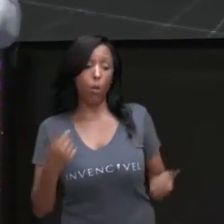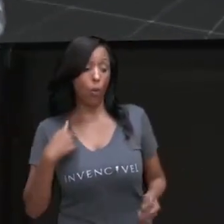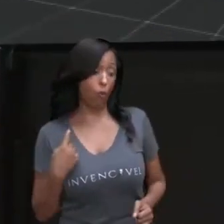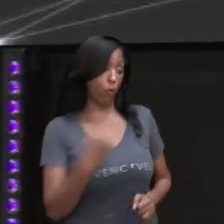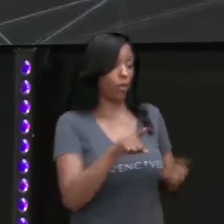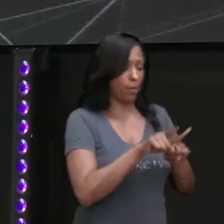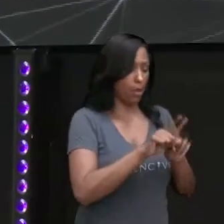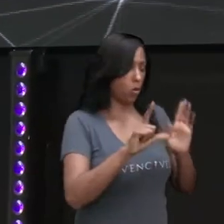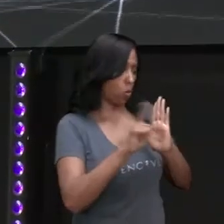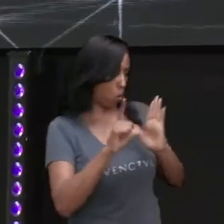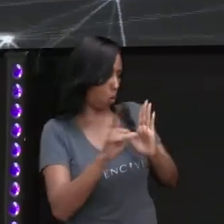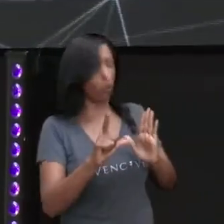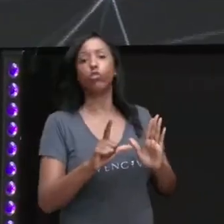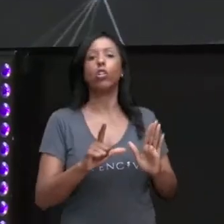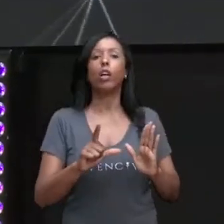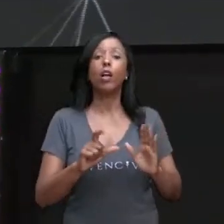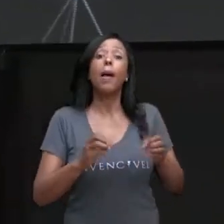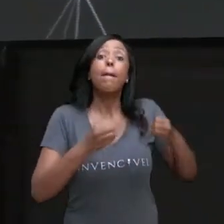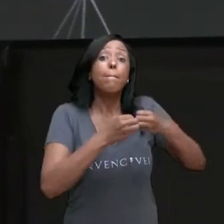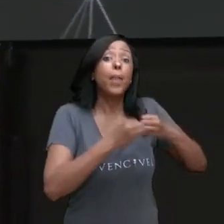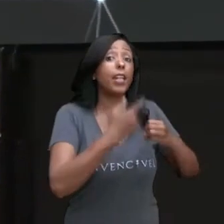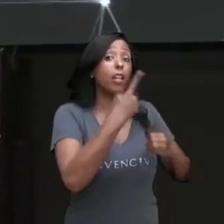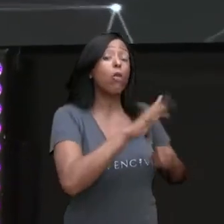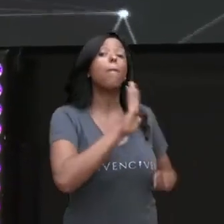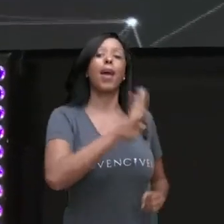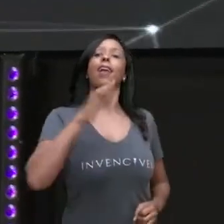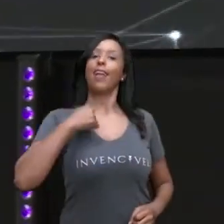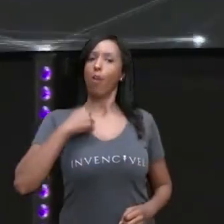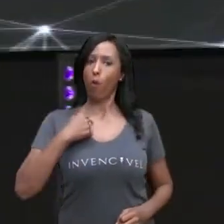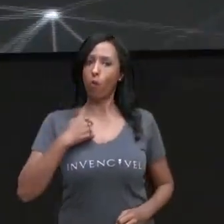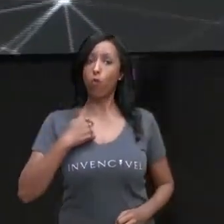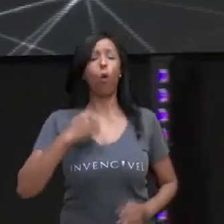criança. Vou botar do lado da sua, mas eu vou orar,